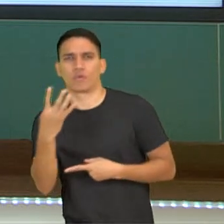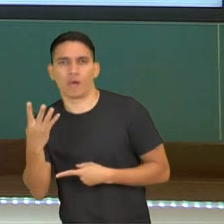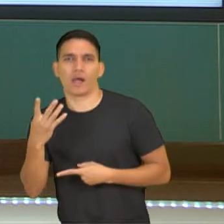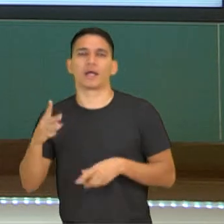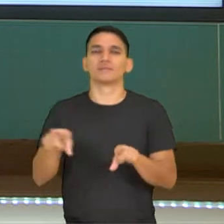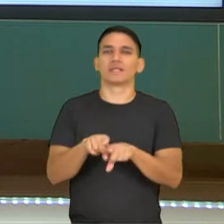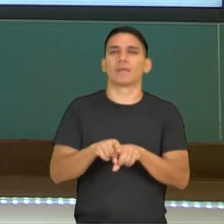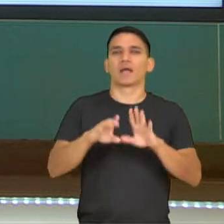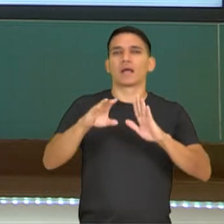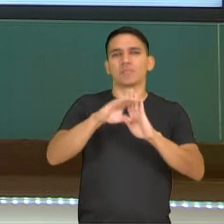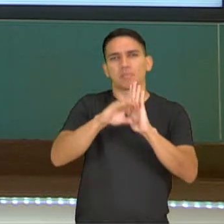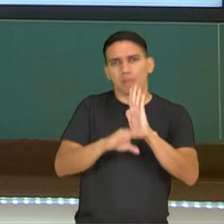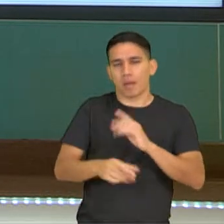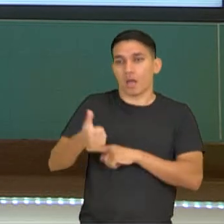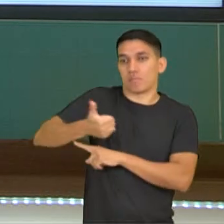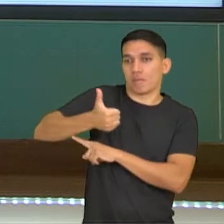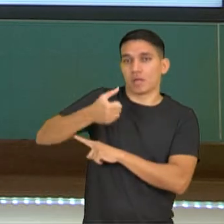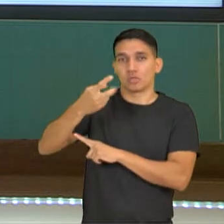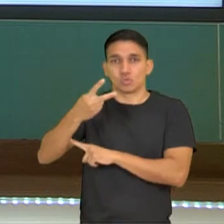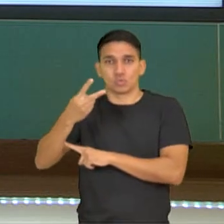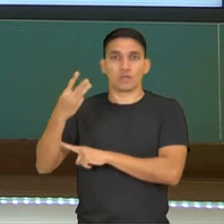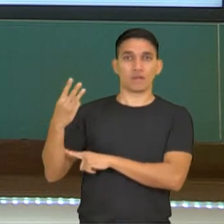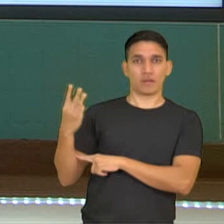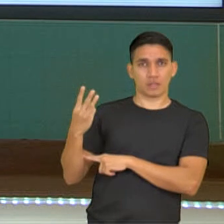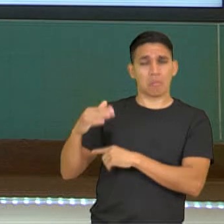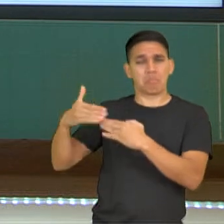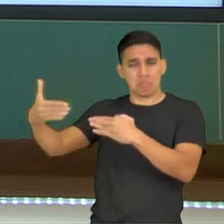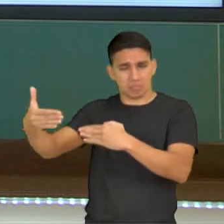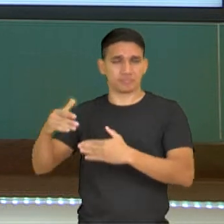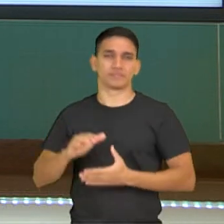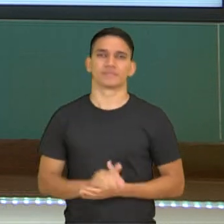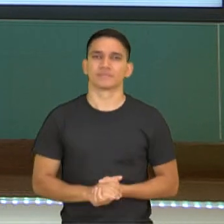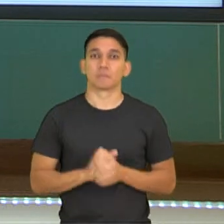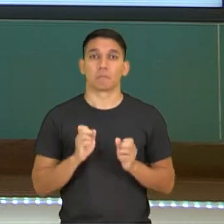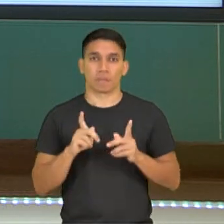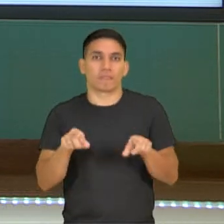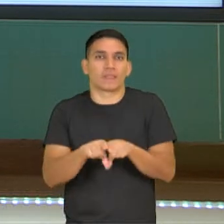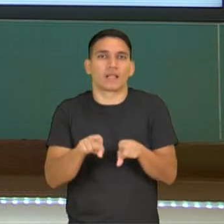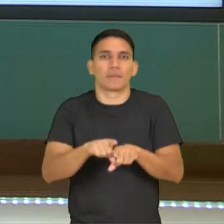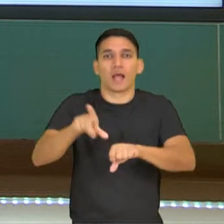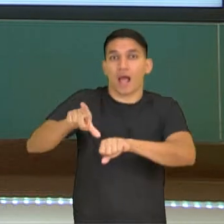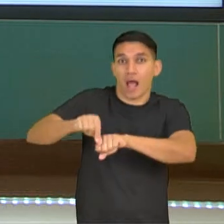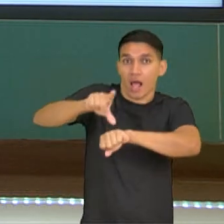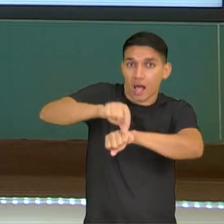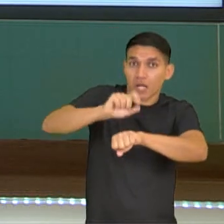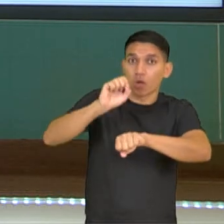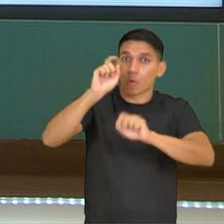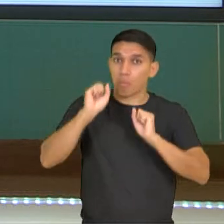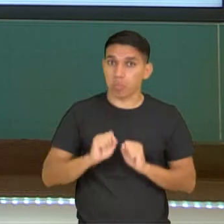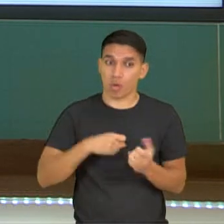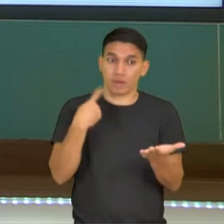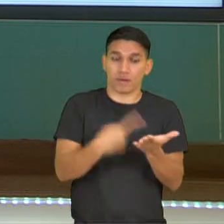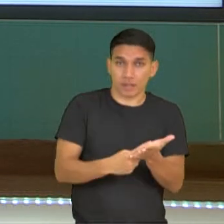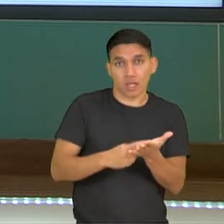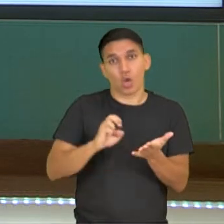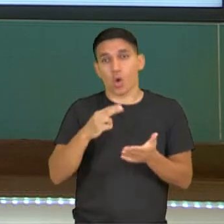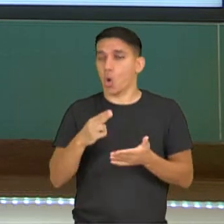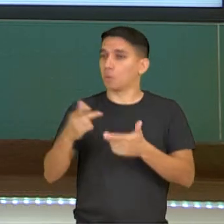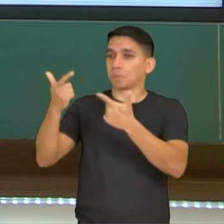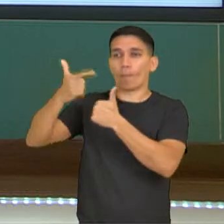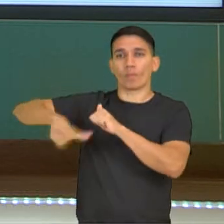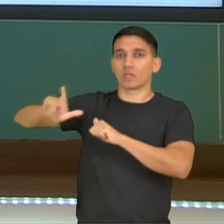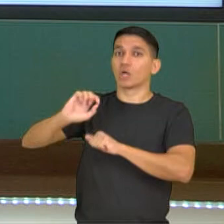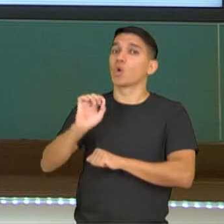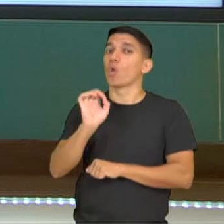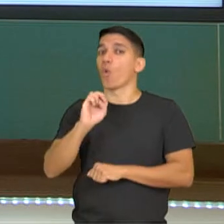numerais ordinais, primeiro, segundo, terceiro e assim sucessivamente. Né? Temos o artigo, que pode ser definido ou indefinido, como eu falei, né? Ou